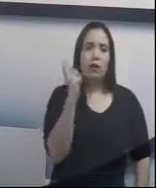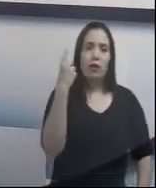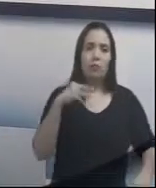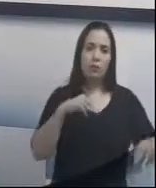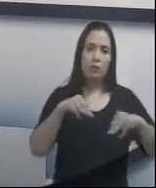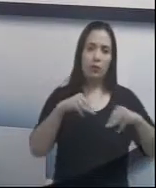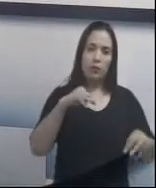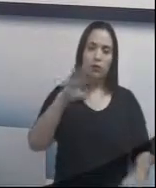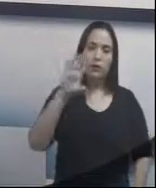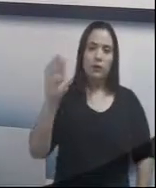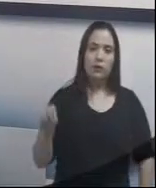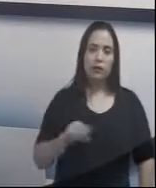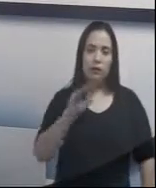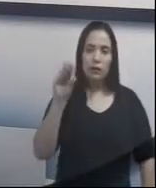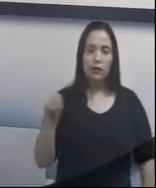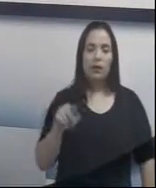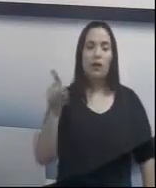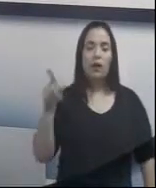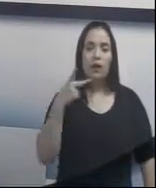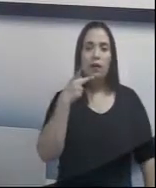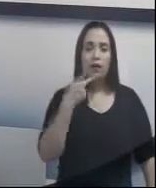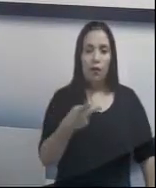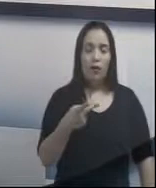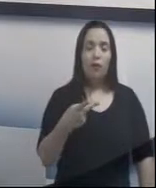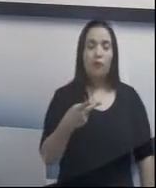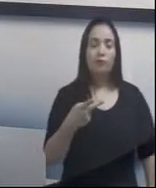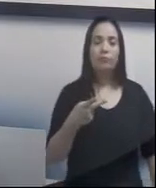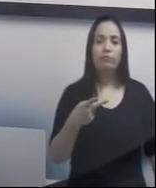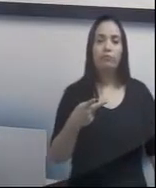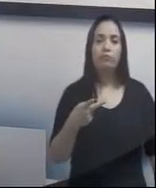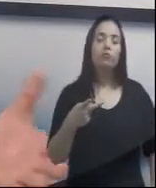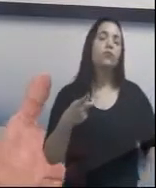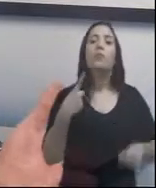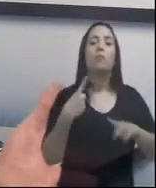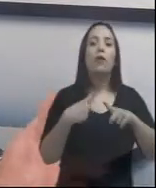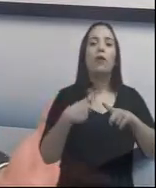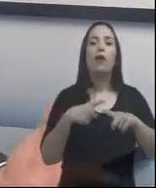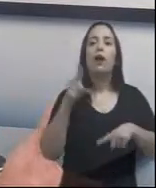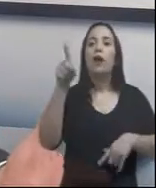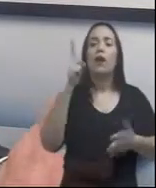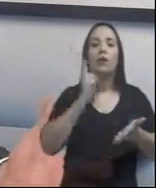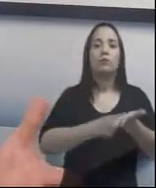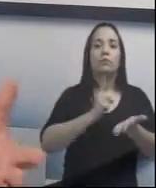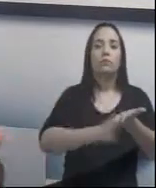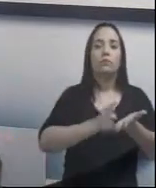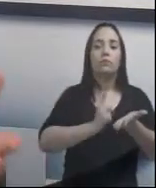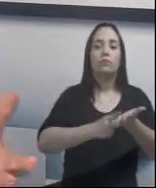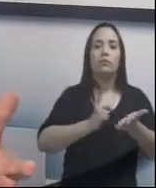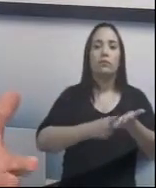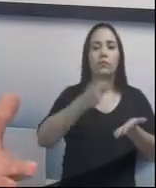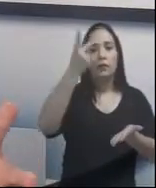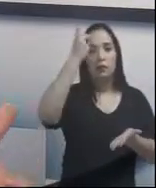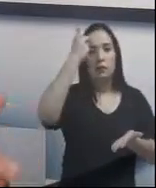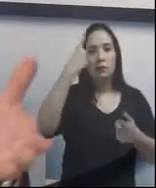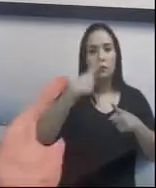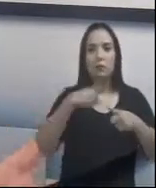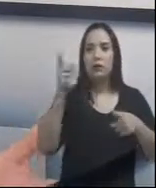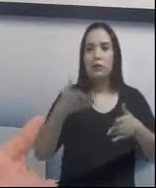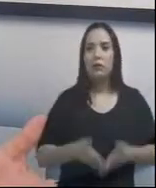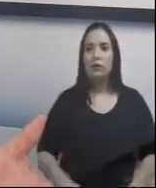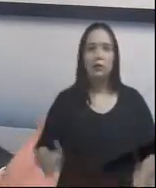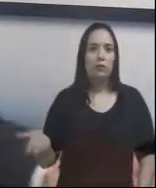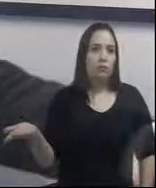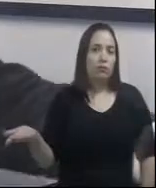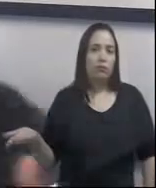Ciro Gomes diz uma coisa, que olha, eles vêm fazendo a conta, esses homens há muito tempo, né? Porque se ele nasceu lá, só dá para a gente